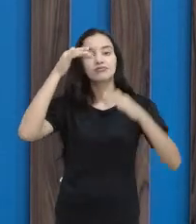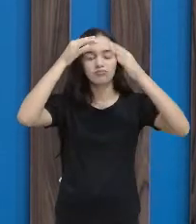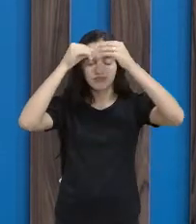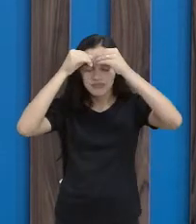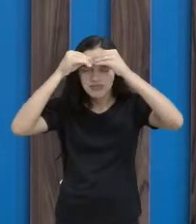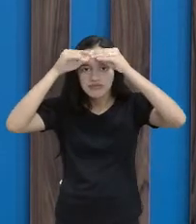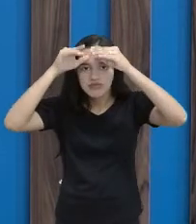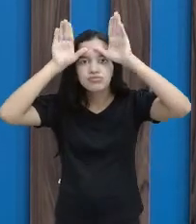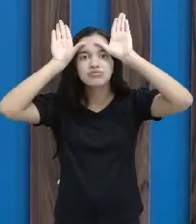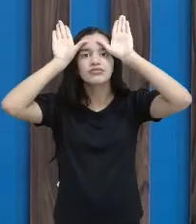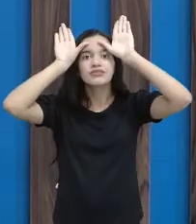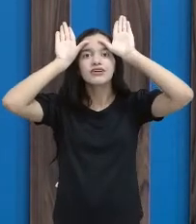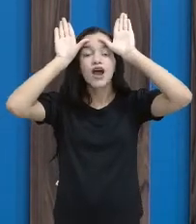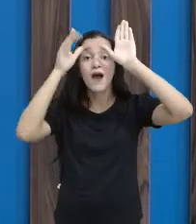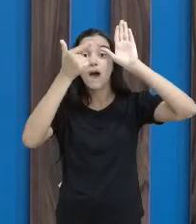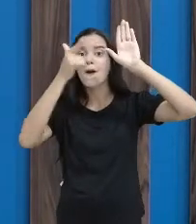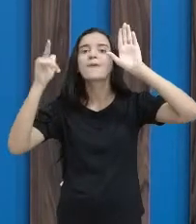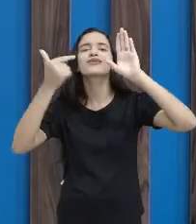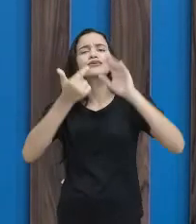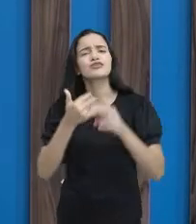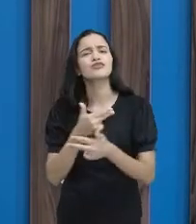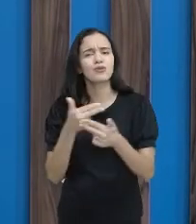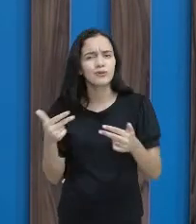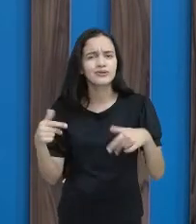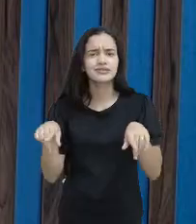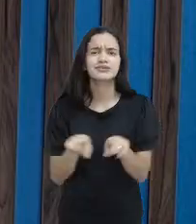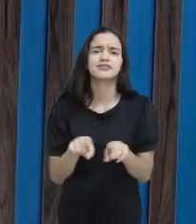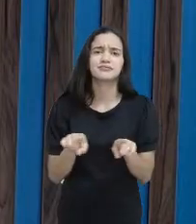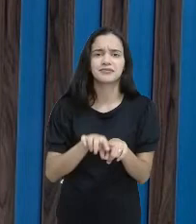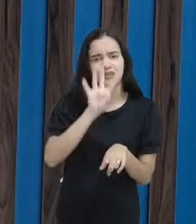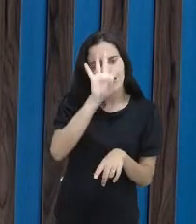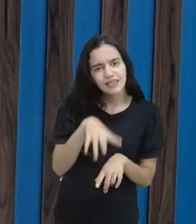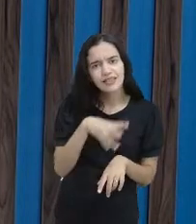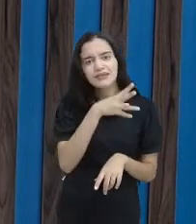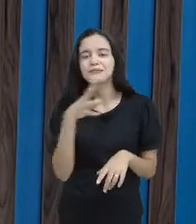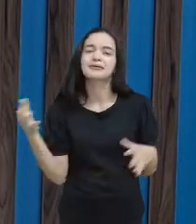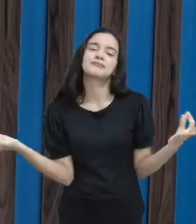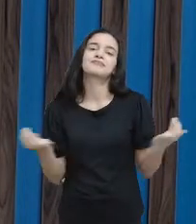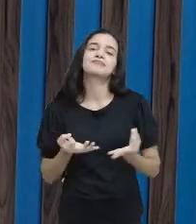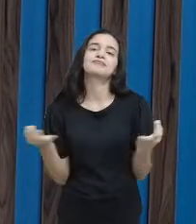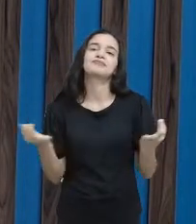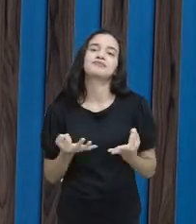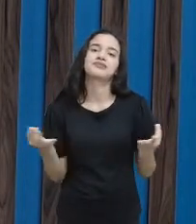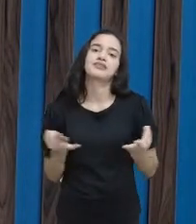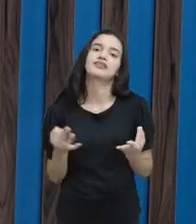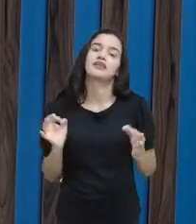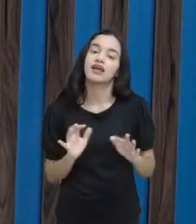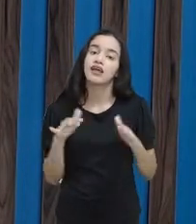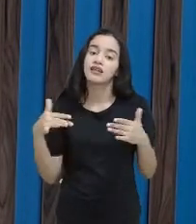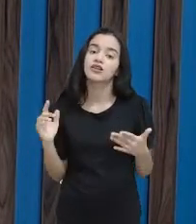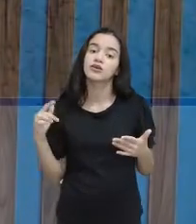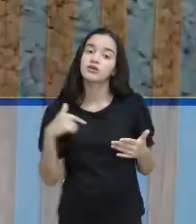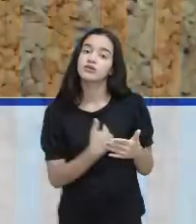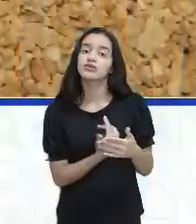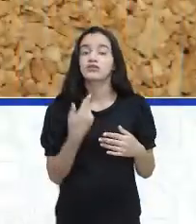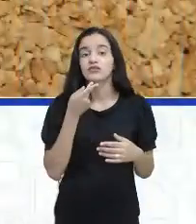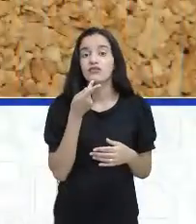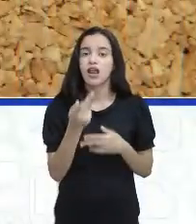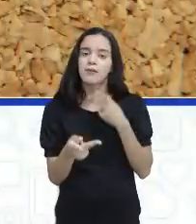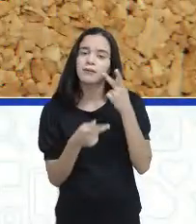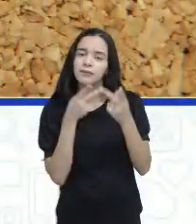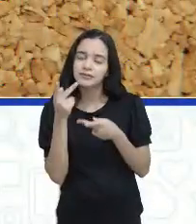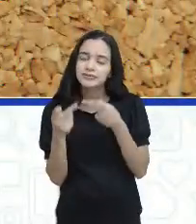ampliando o conhecimento até para outras coisas além da tabela. É isso aí, prof. Perfeito. Então, a gente falou tanto já